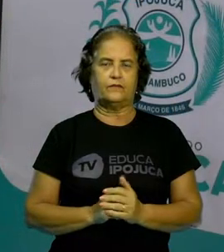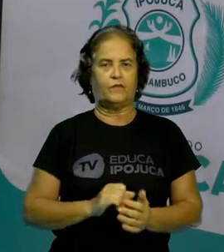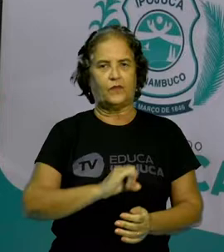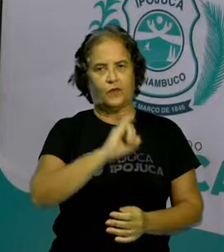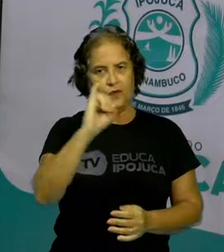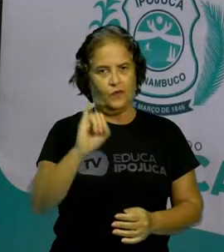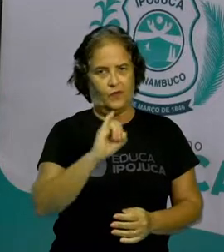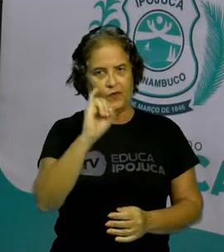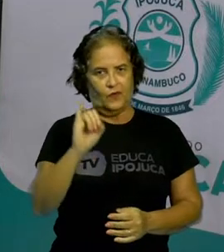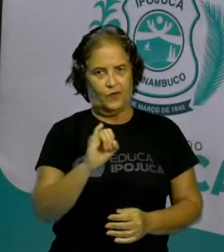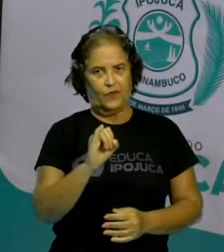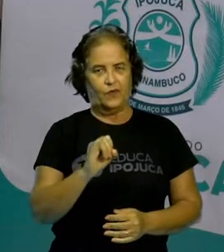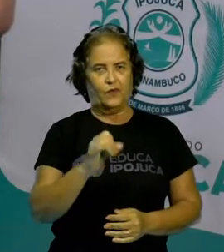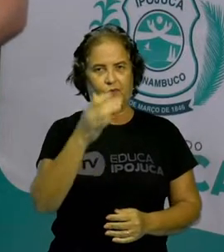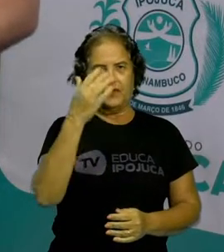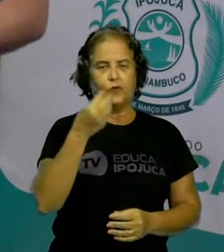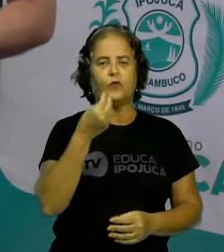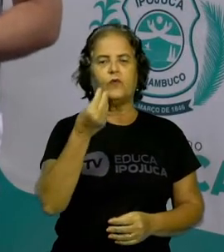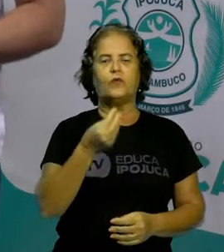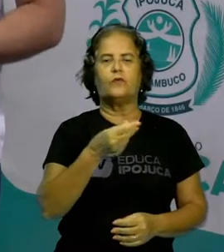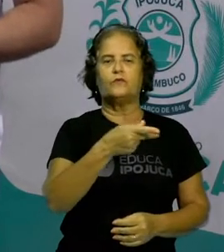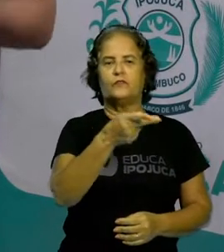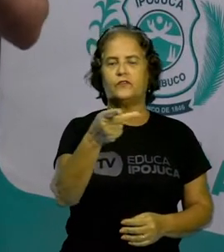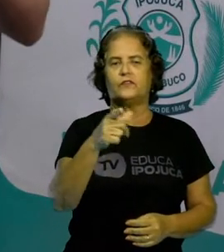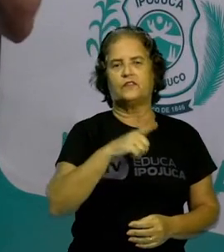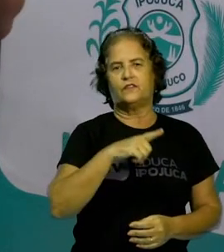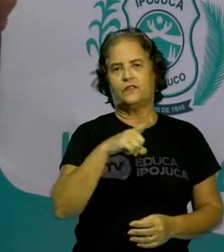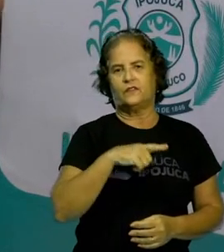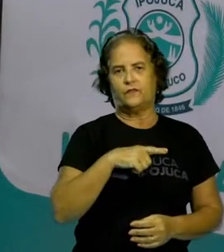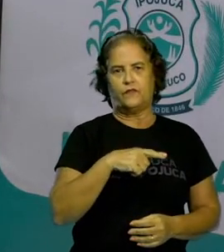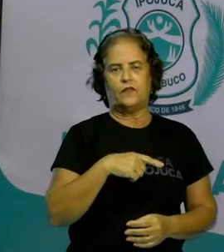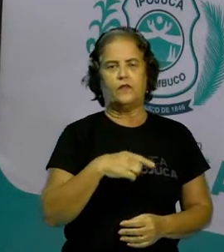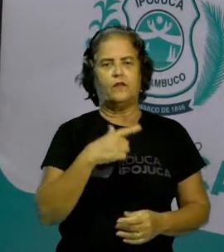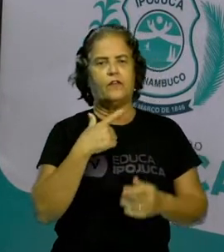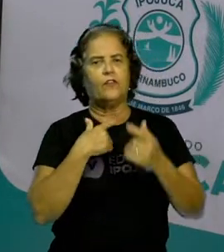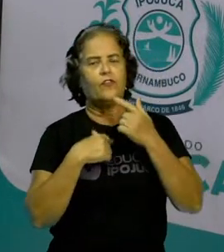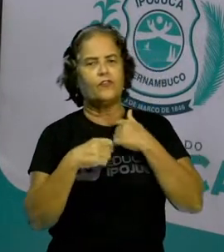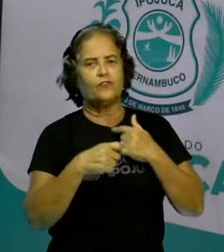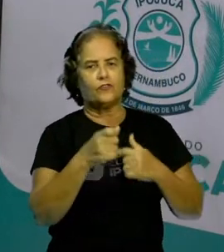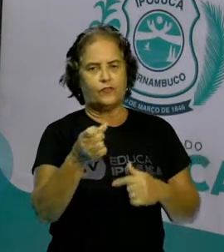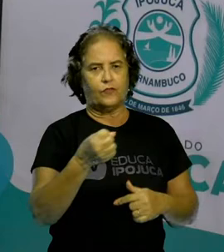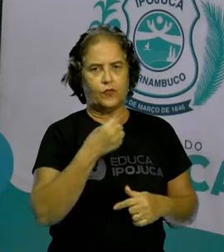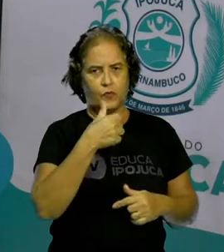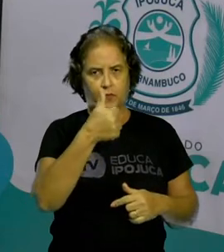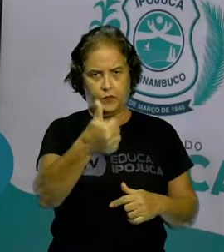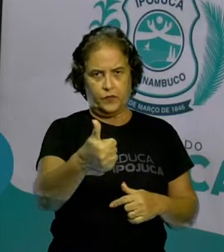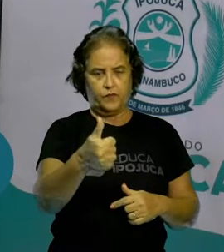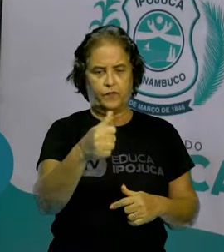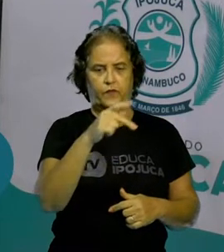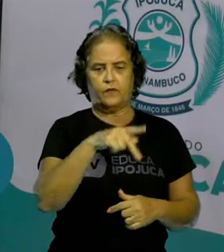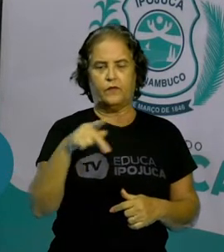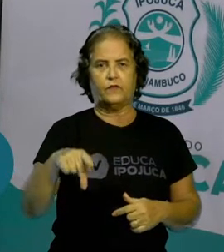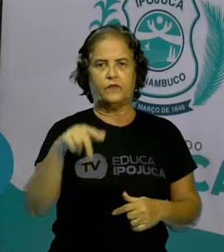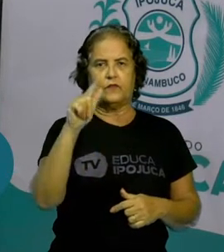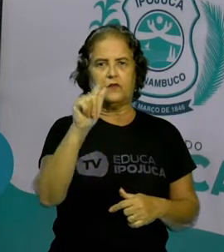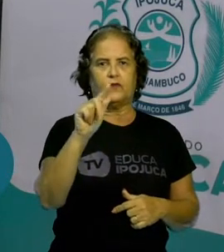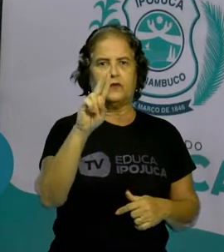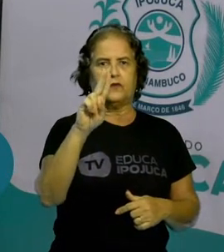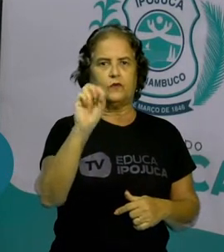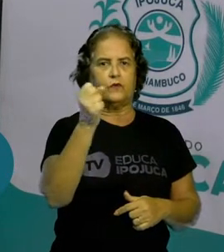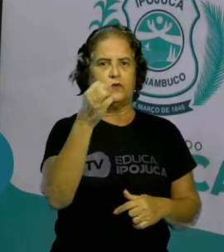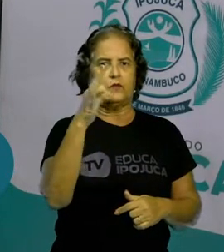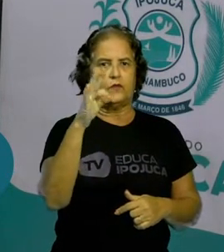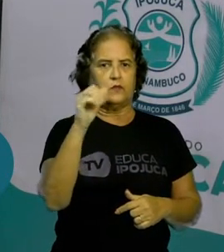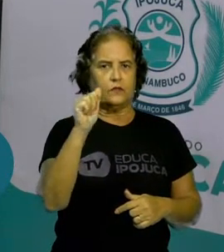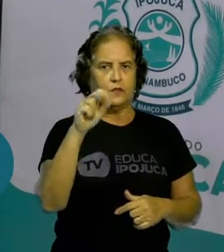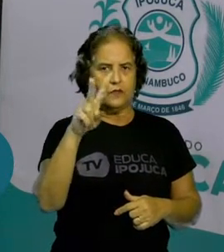Olá pessoal, como é que estão vocês? Espero que estejam todos bem. Aqui é o professor Gustavo falando e hoje nós vamos